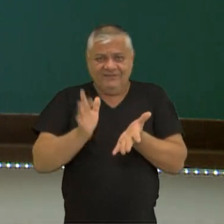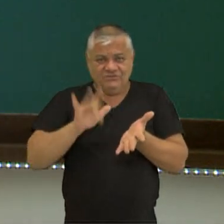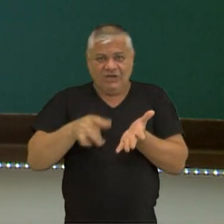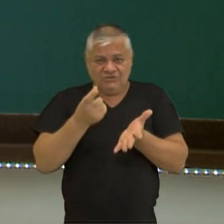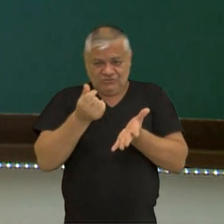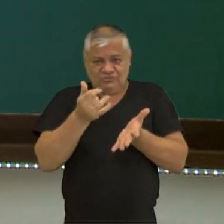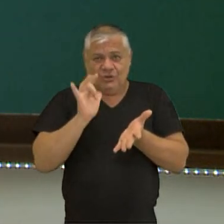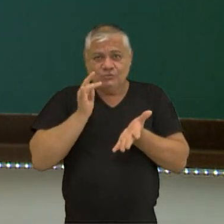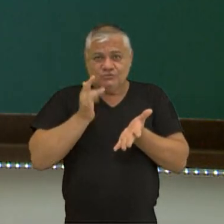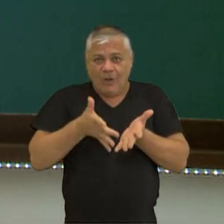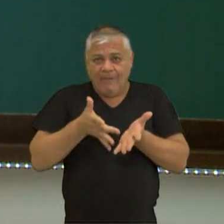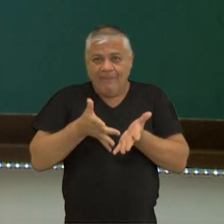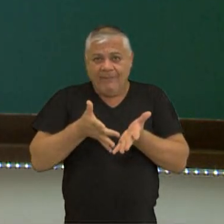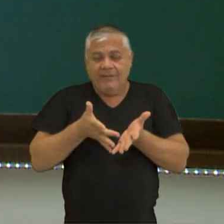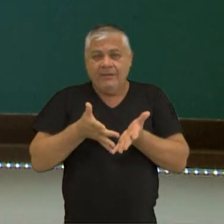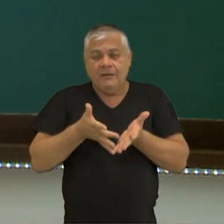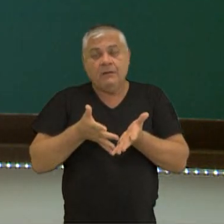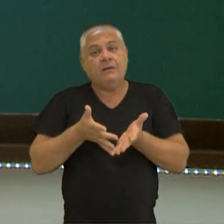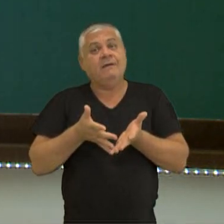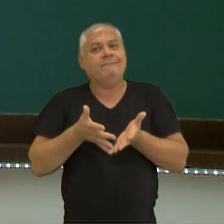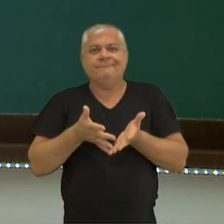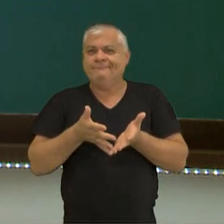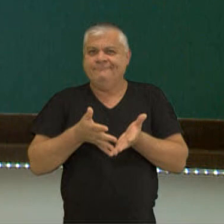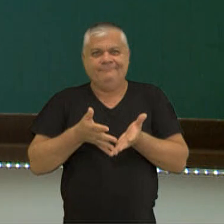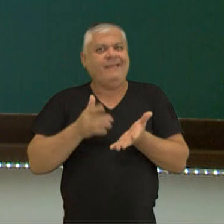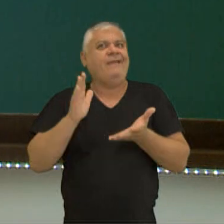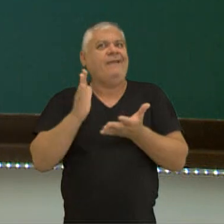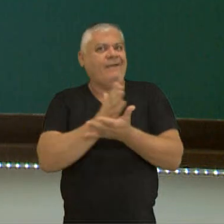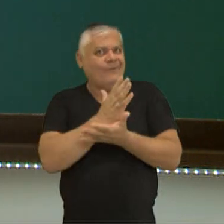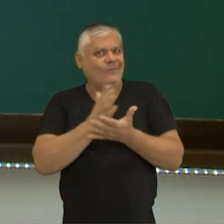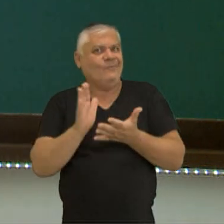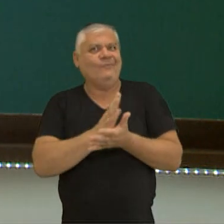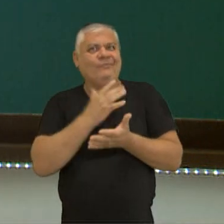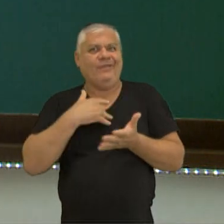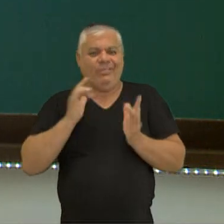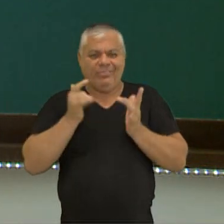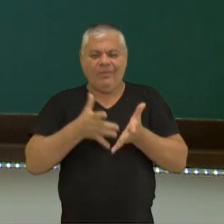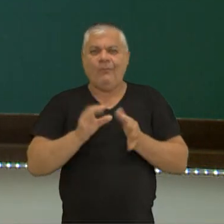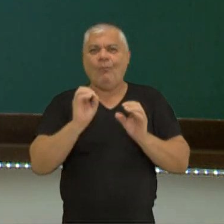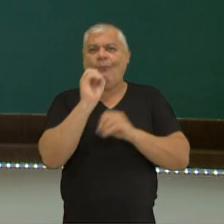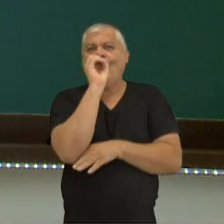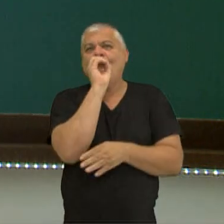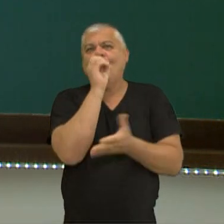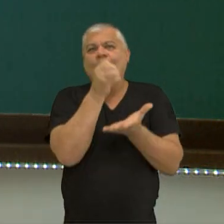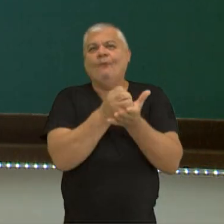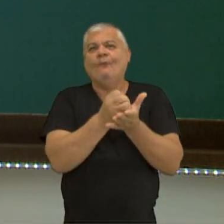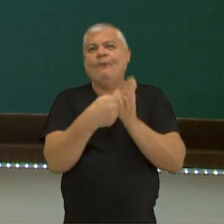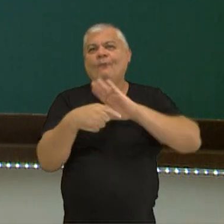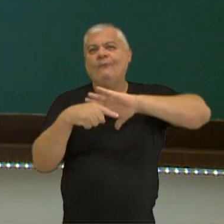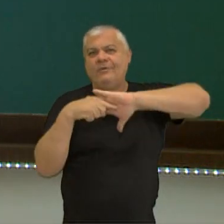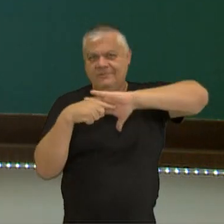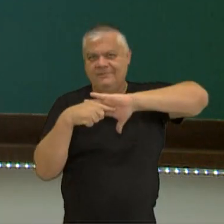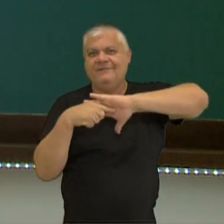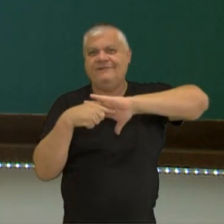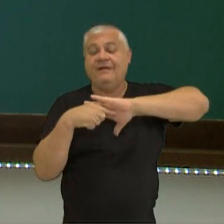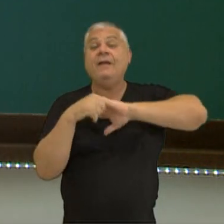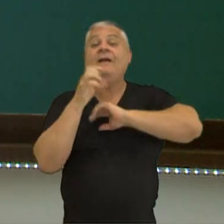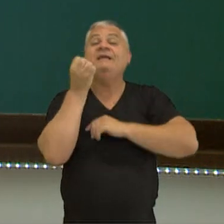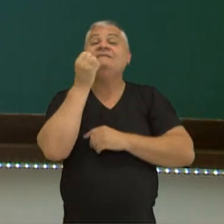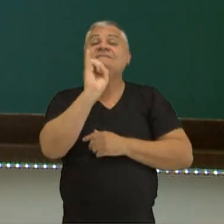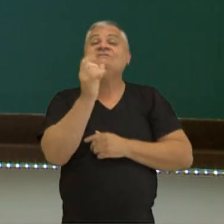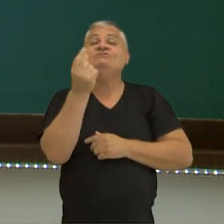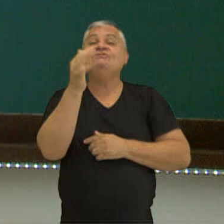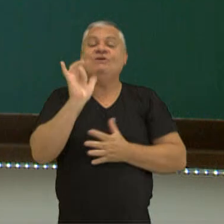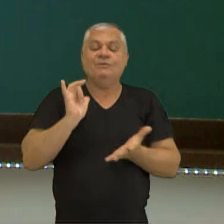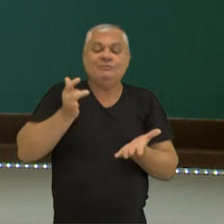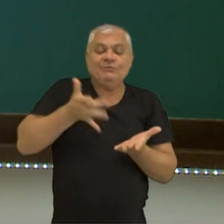mas muita gente tem o contrário, né? Tem um deficitário esse orçamento. Mas se sobrou, o que você fez